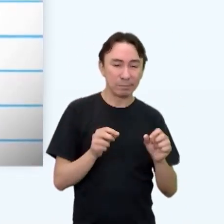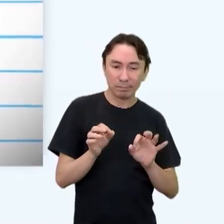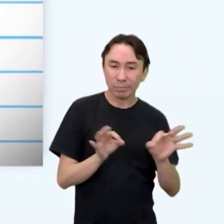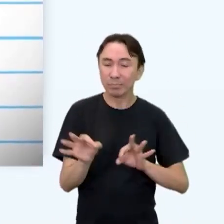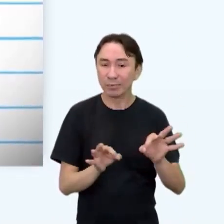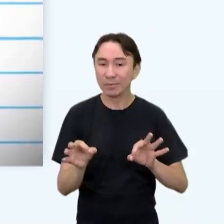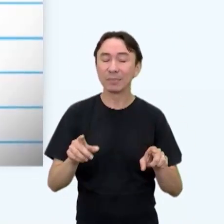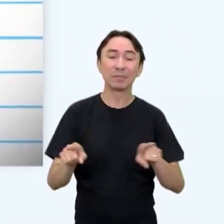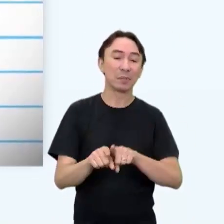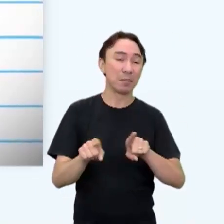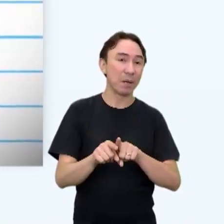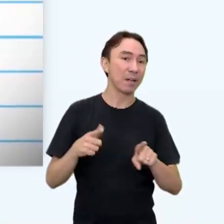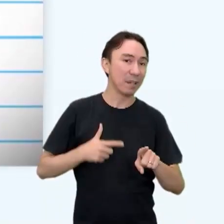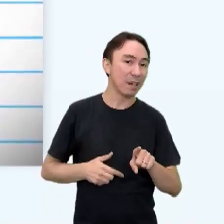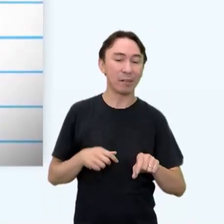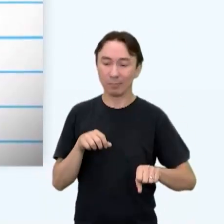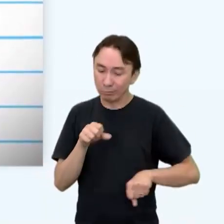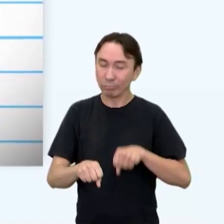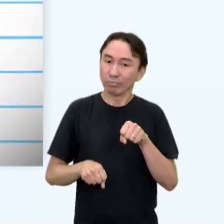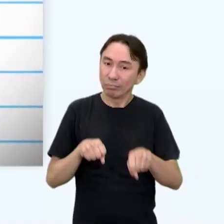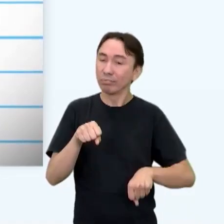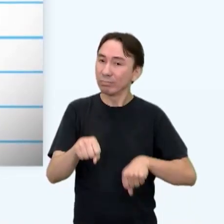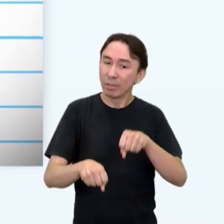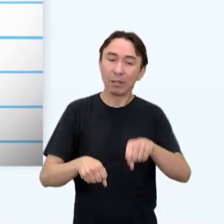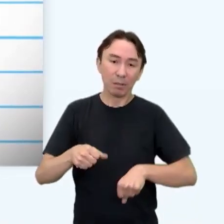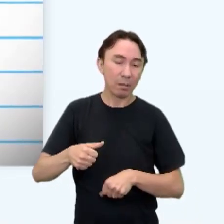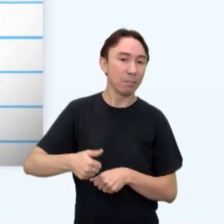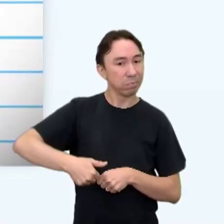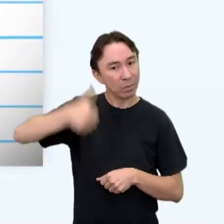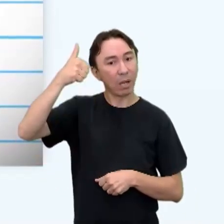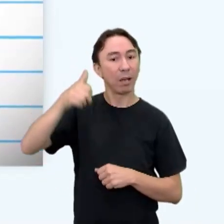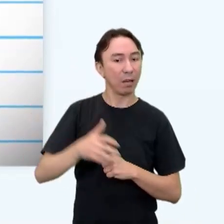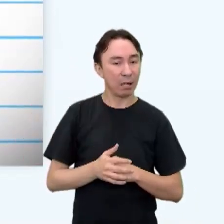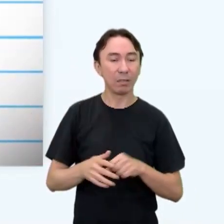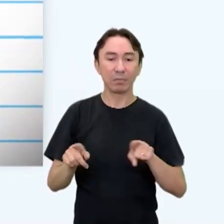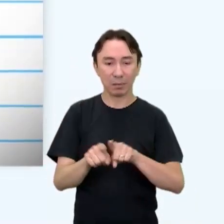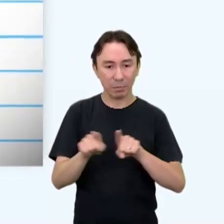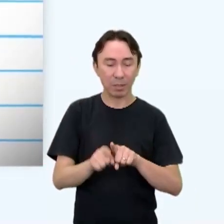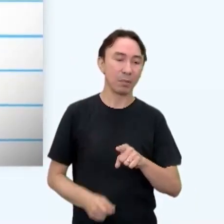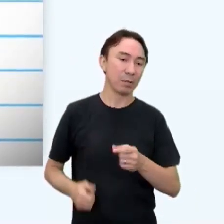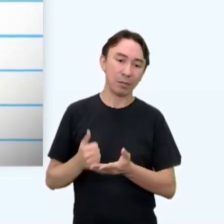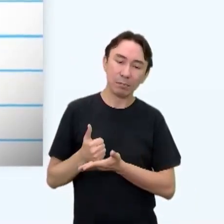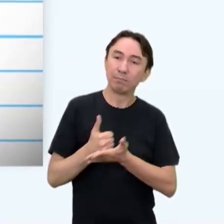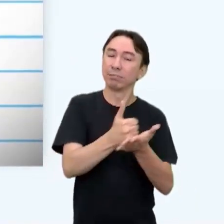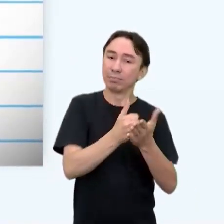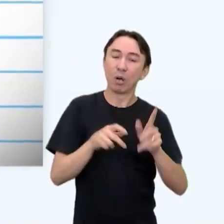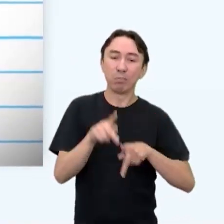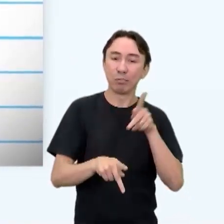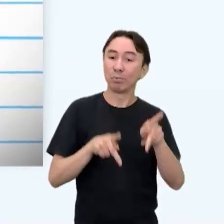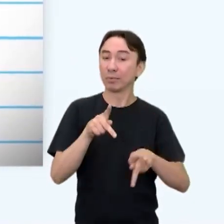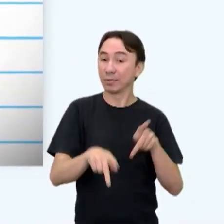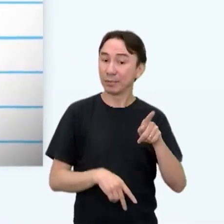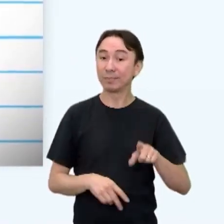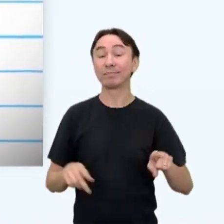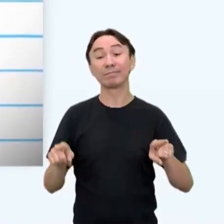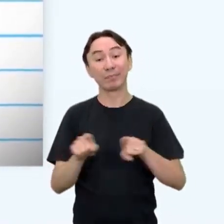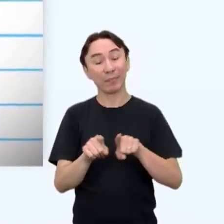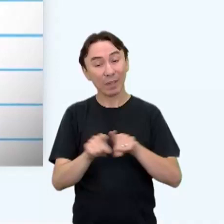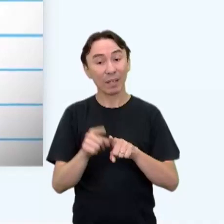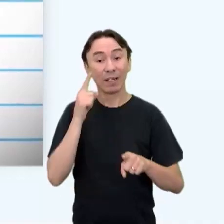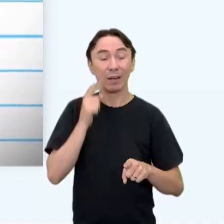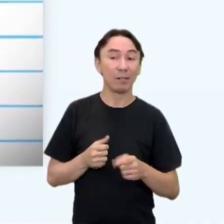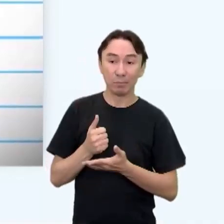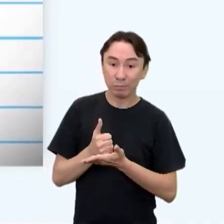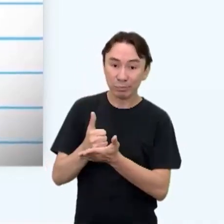meios de transporte mais amigáveis ao meio ambiente, como bicicletas e transportes públicos, e melhorar a eficiência energética dos